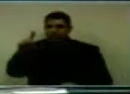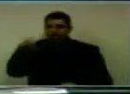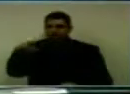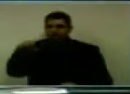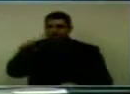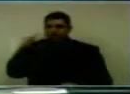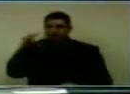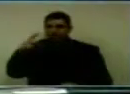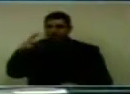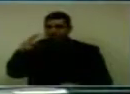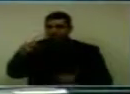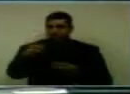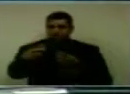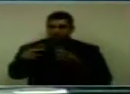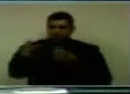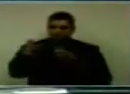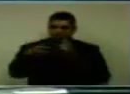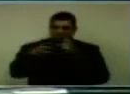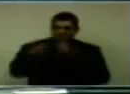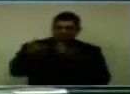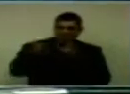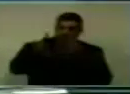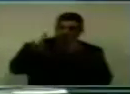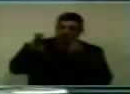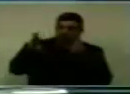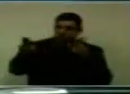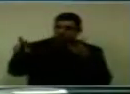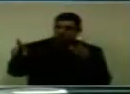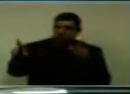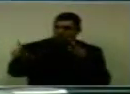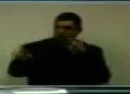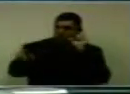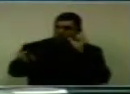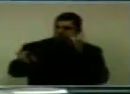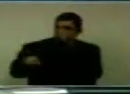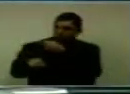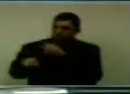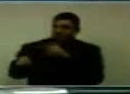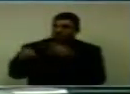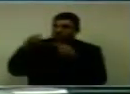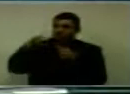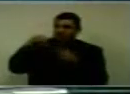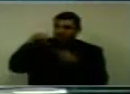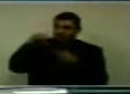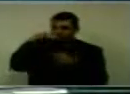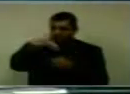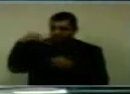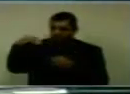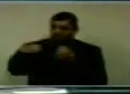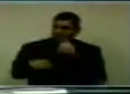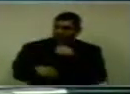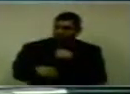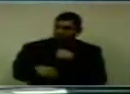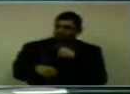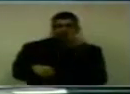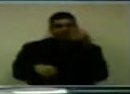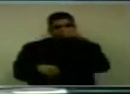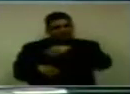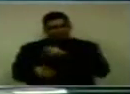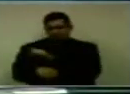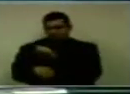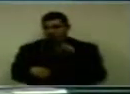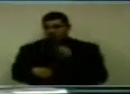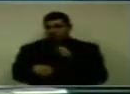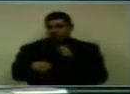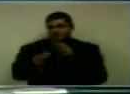do PT, se estranharam lá na Câmara. Eu não vou